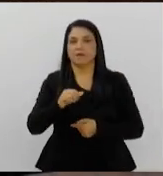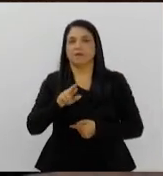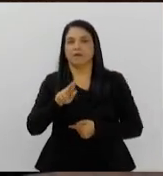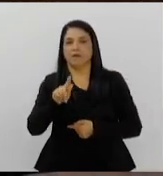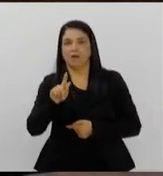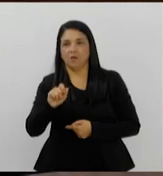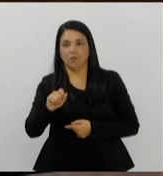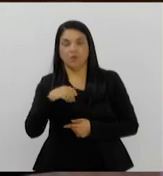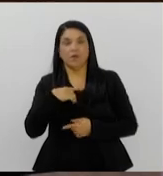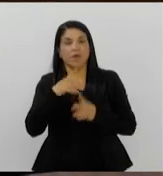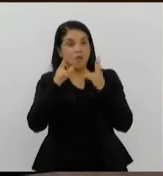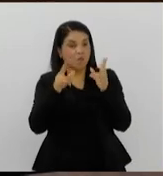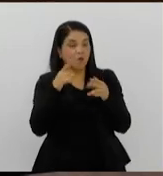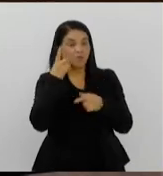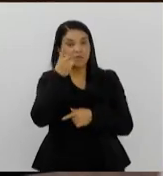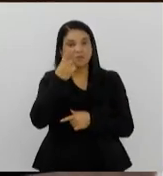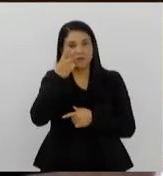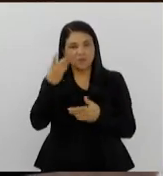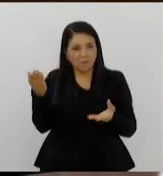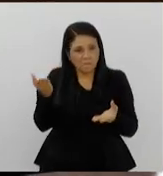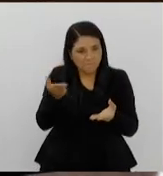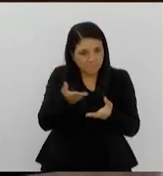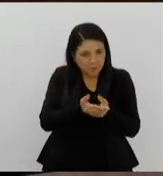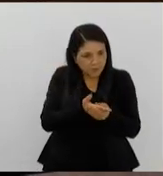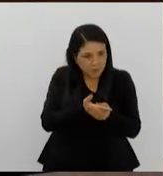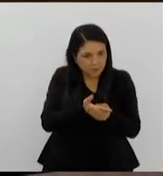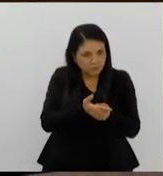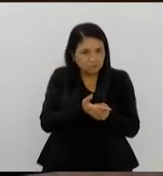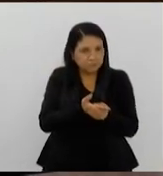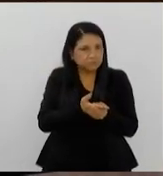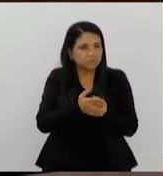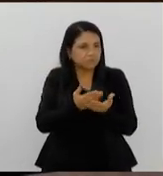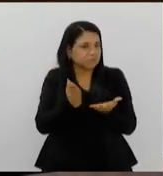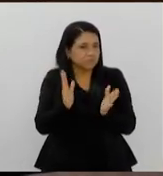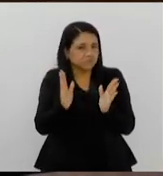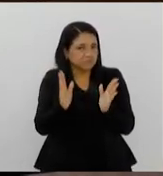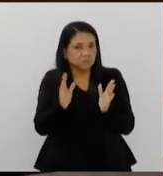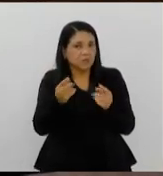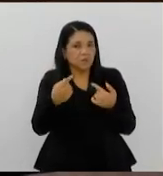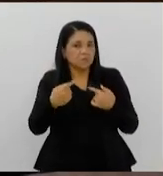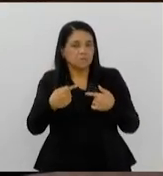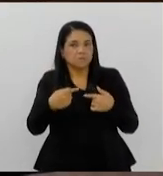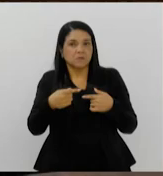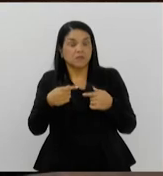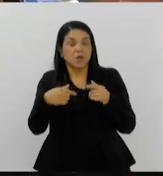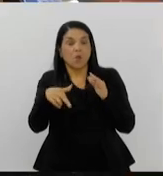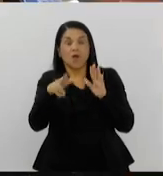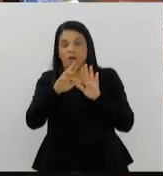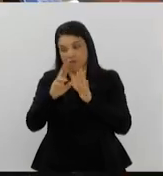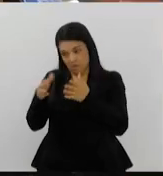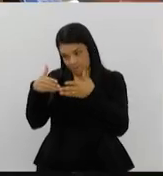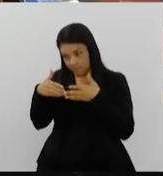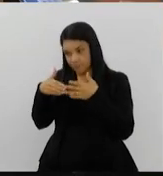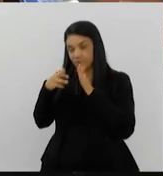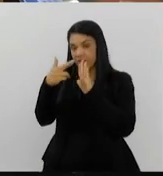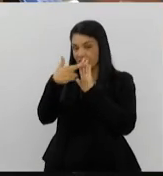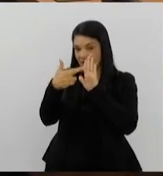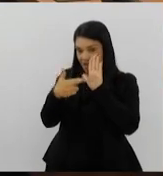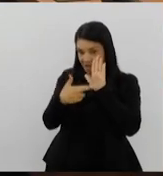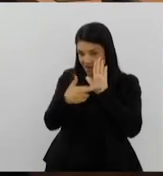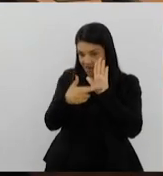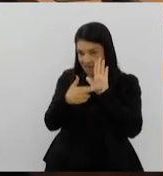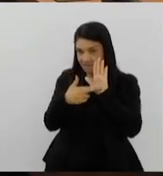Até reabre um processo, a gente não está impedido de nada. Mas me permite uma parte da parte. O regramento do sindicato diz que responder